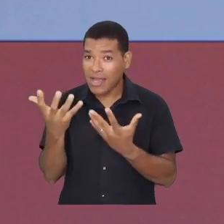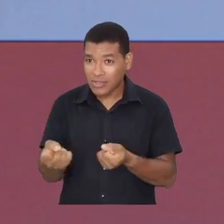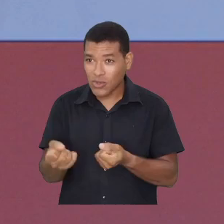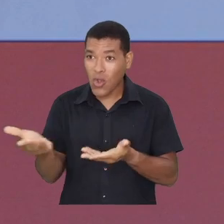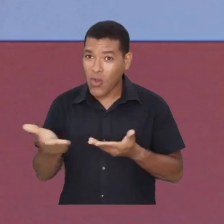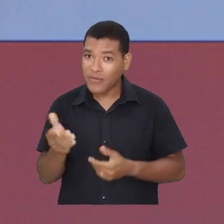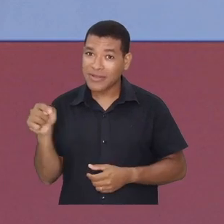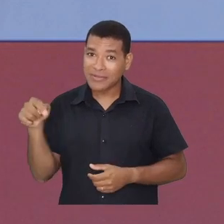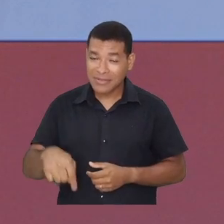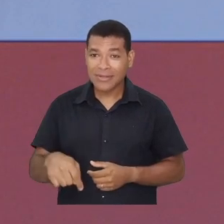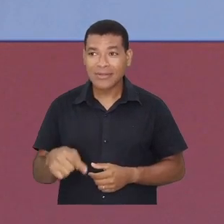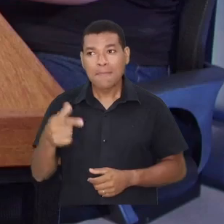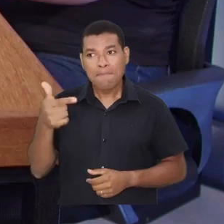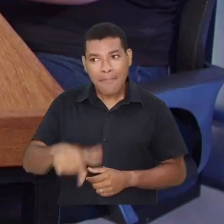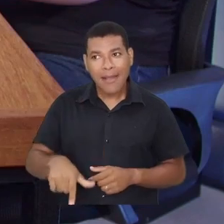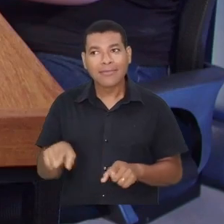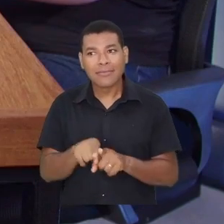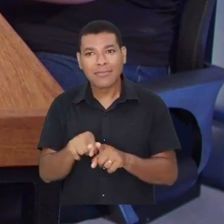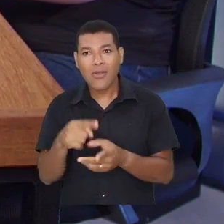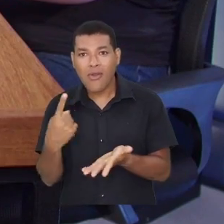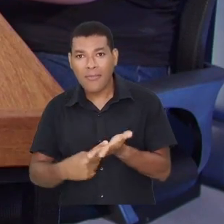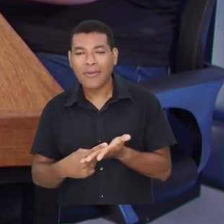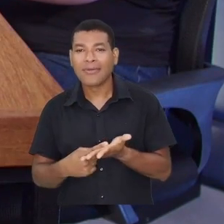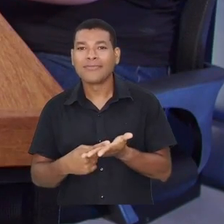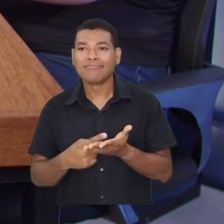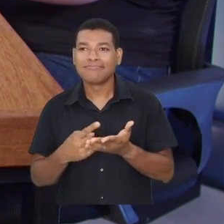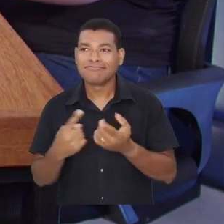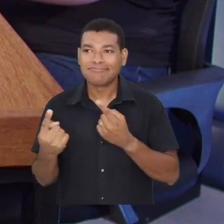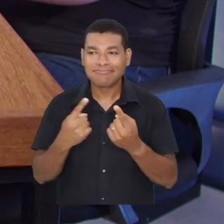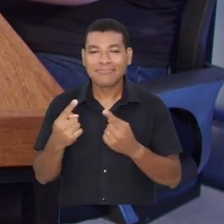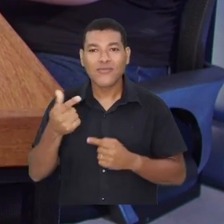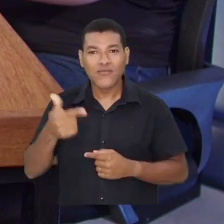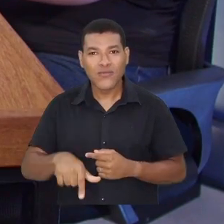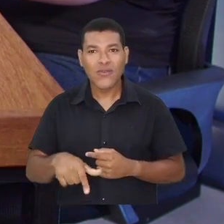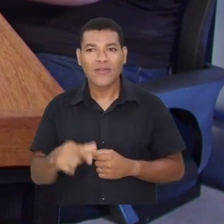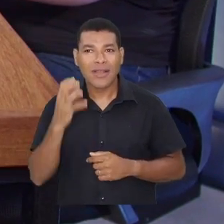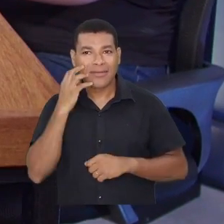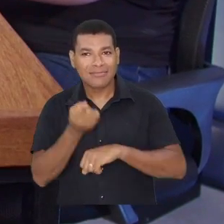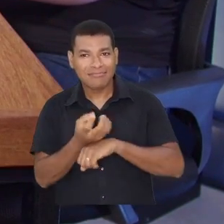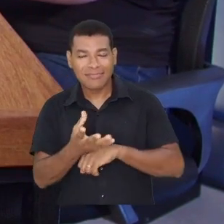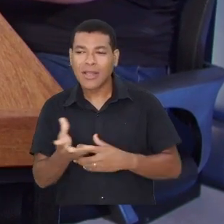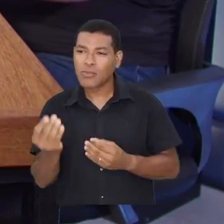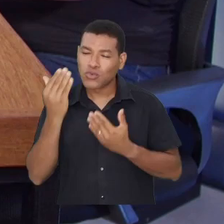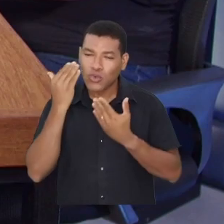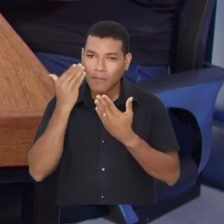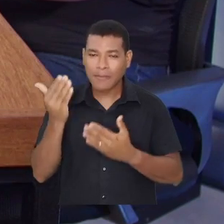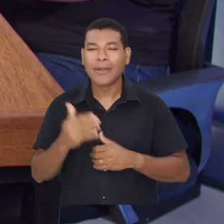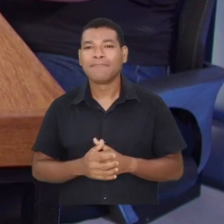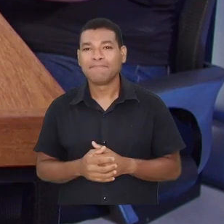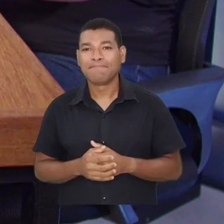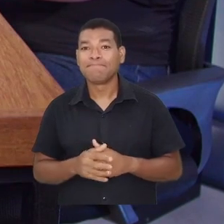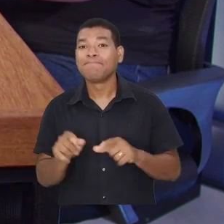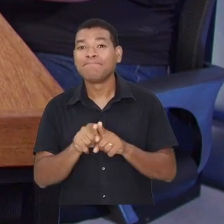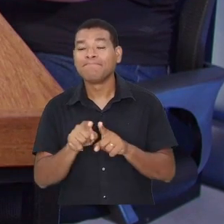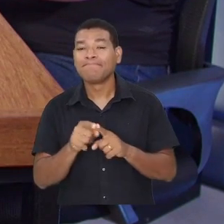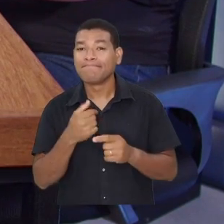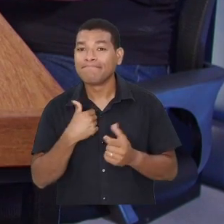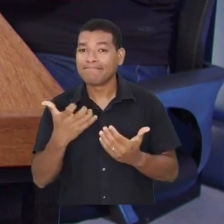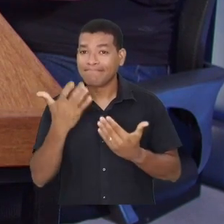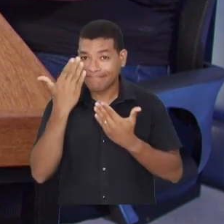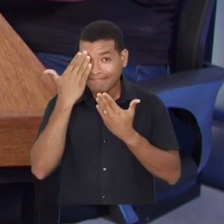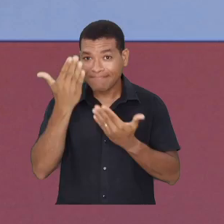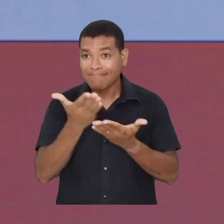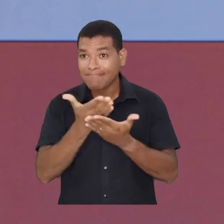né? Que venham mais, né? Que a gente possa fazer mais iniciativas como essa junto. Super obrigada. E também quero